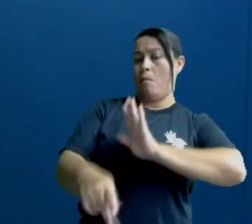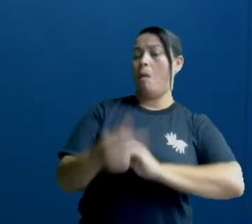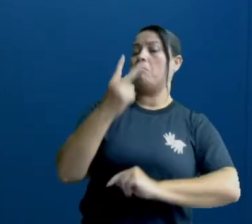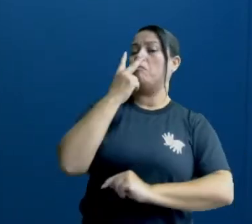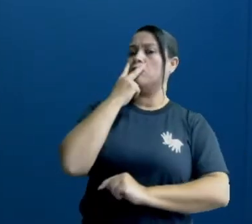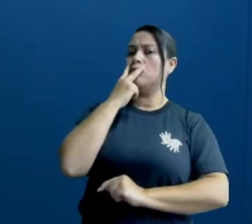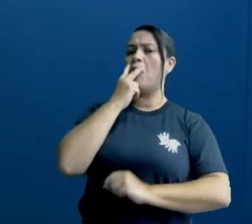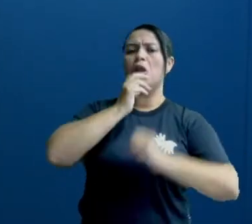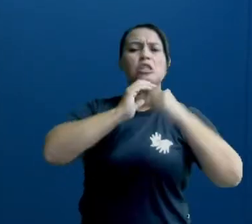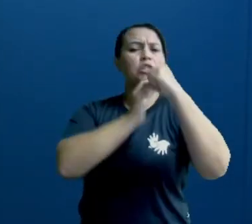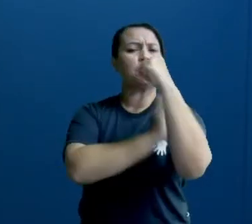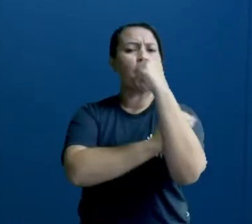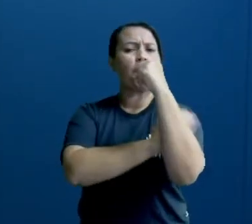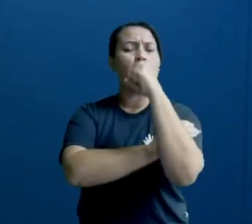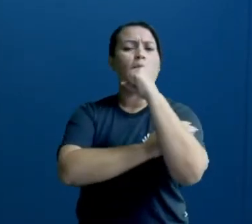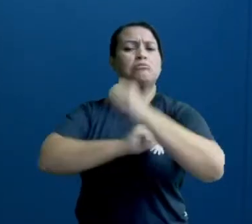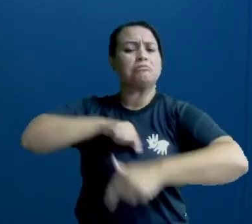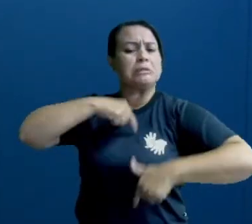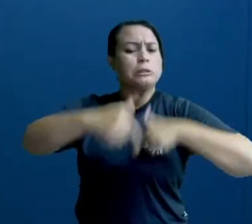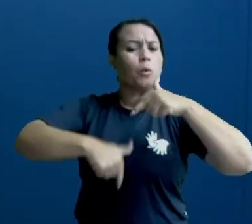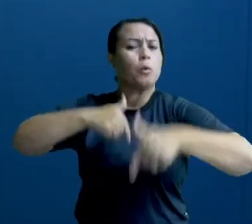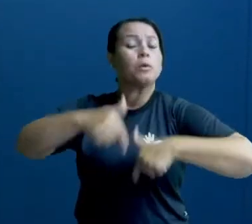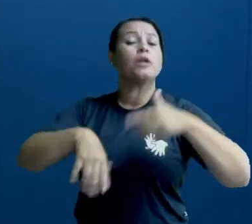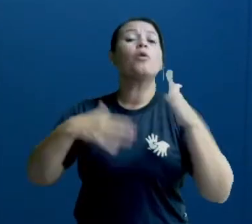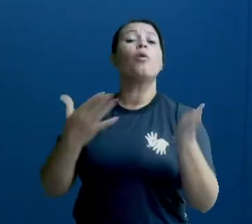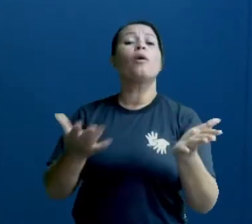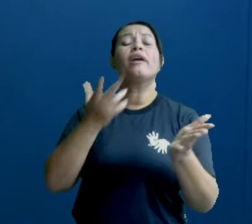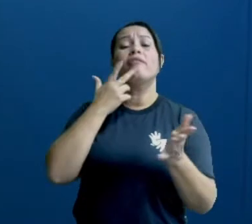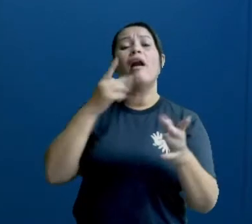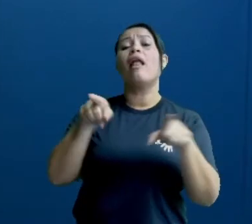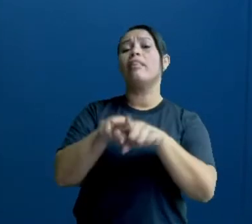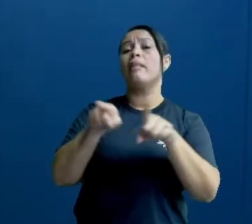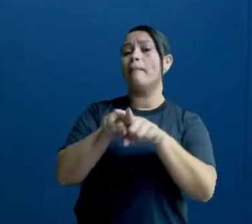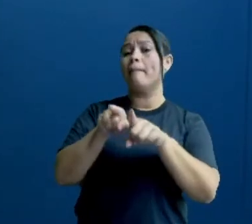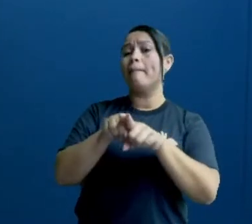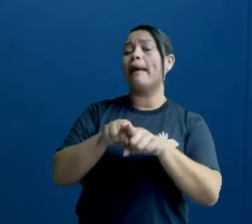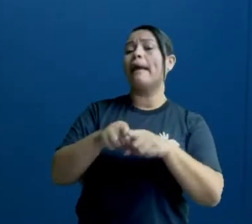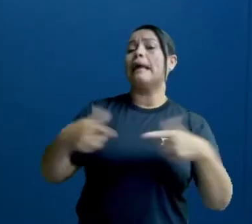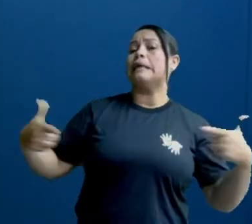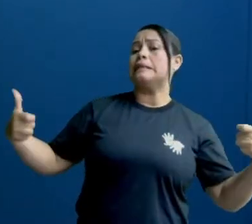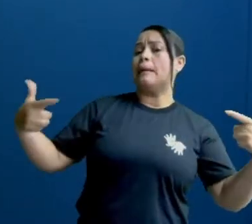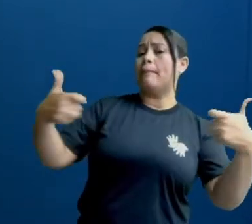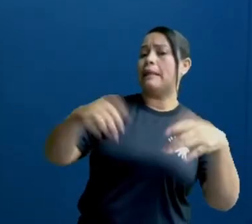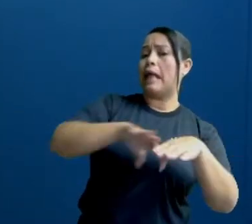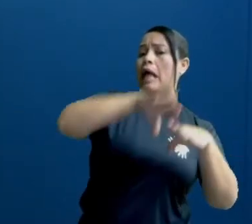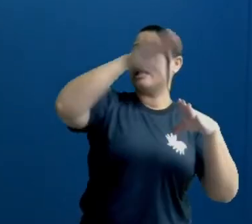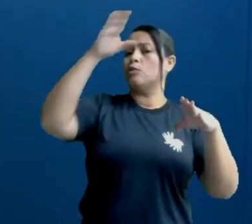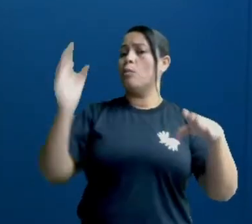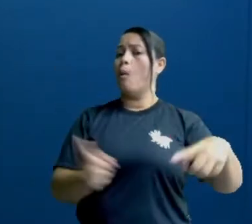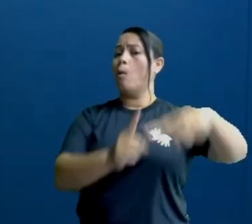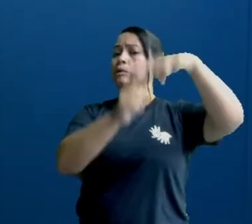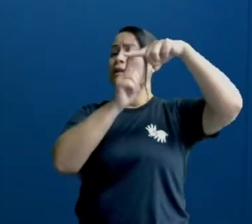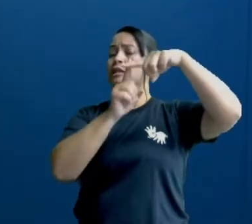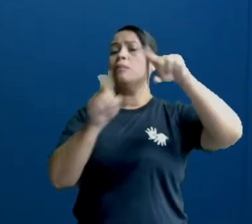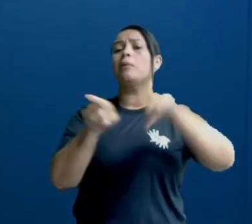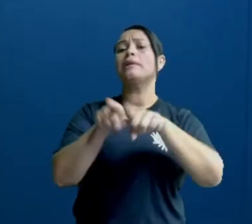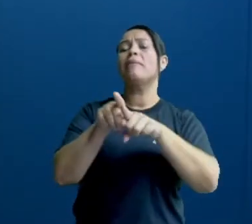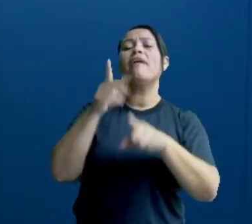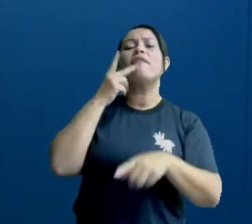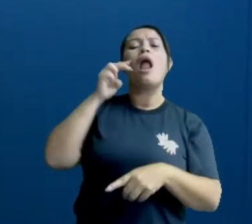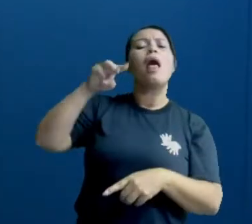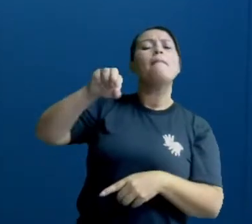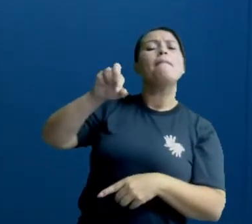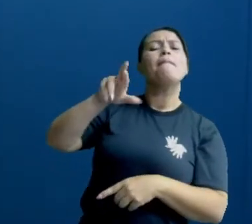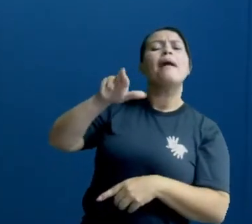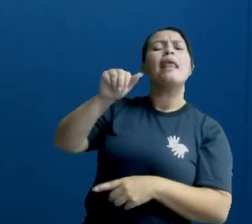é forte e é lutador. Ele fala também da Batalha do Monte das Tabocas e ele fala lá, ó,